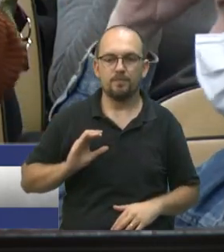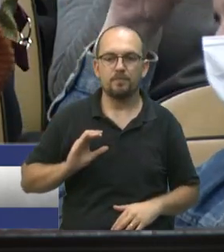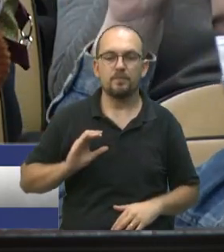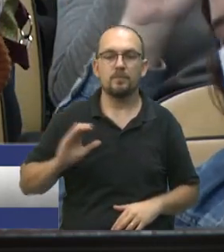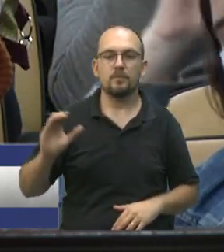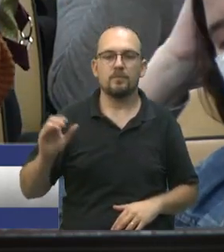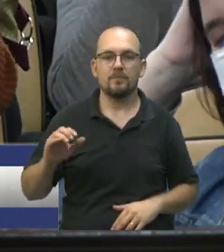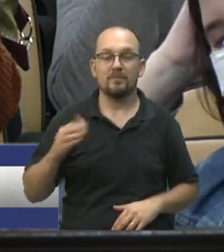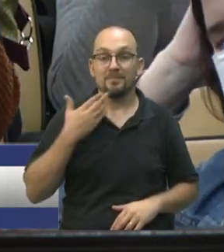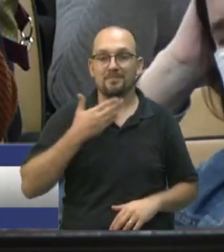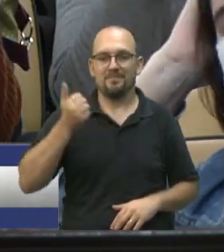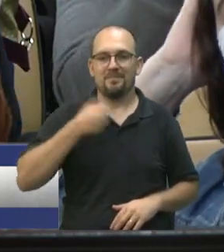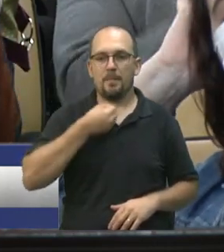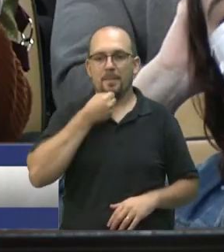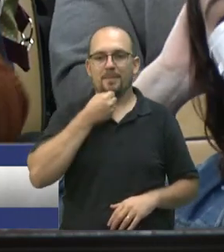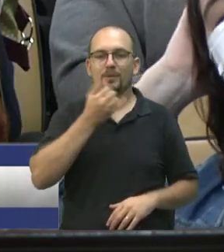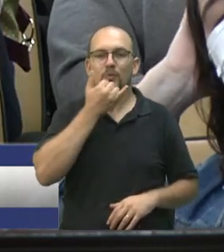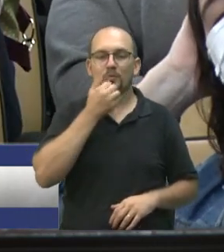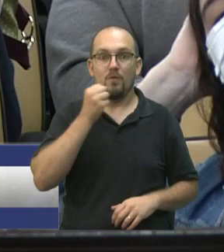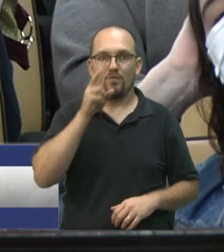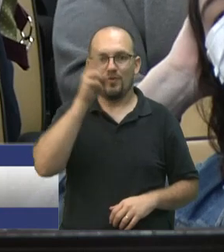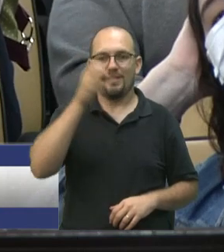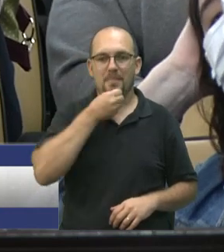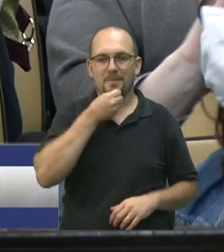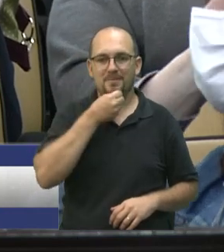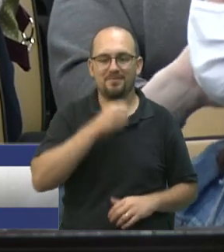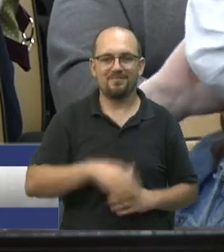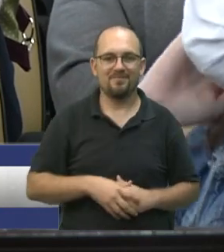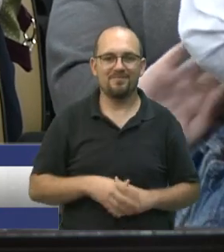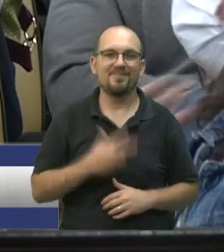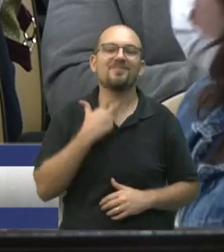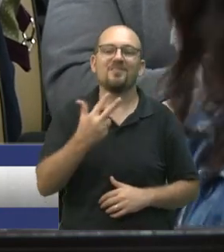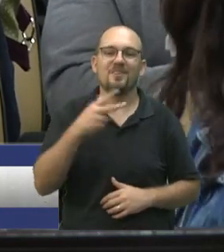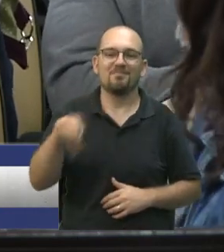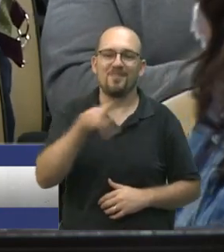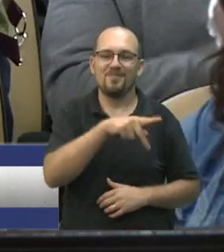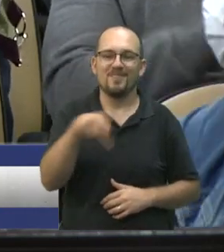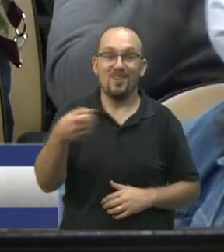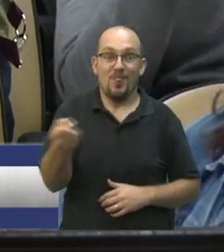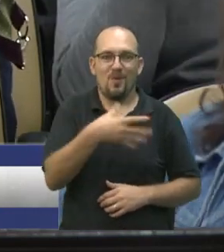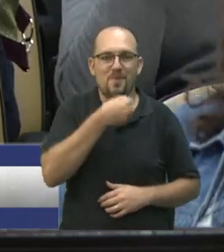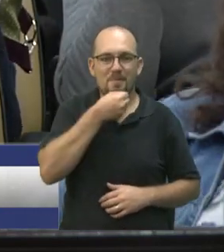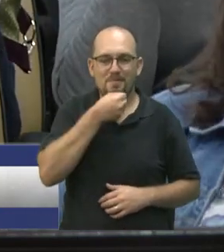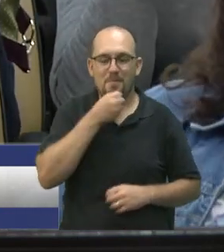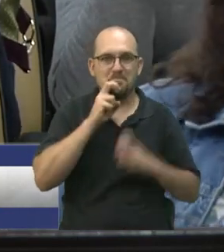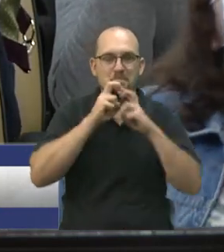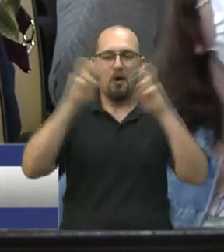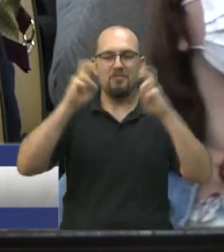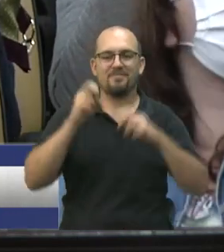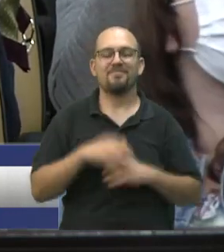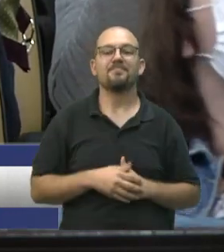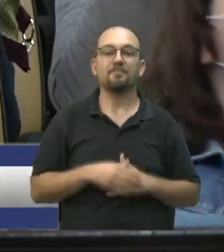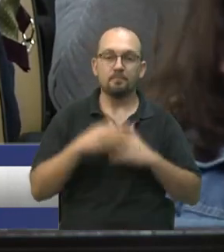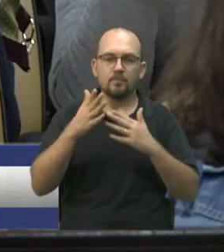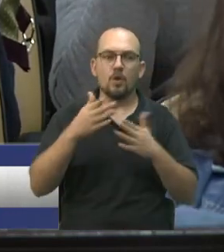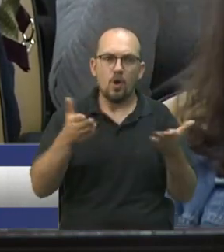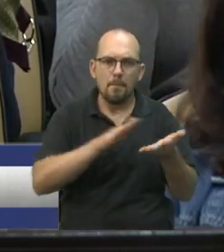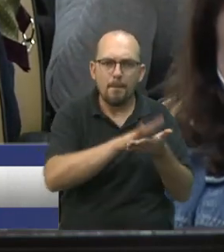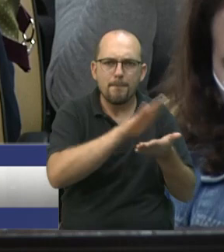paga... Oi, desculpa, já é voz de professora com microfone novo, gasta cerca